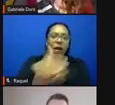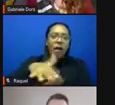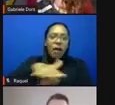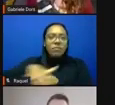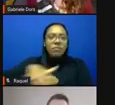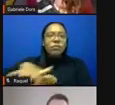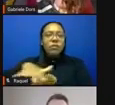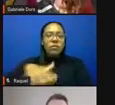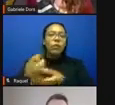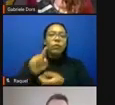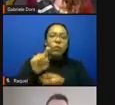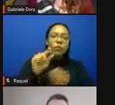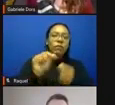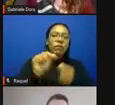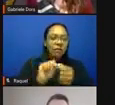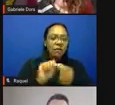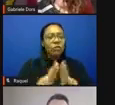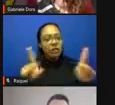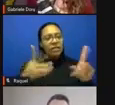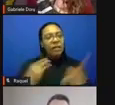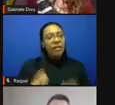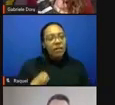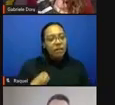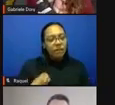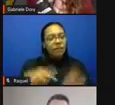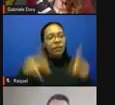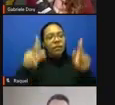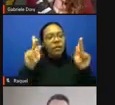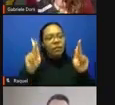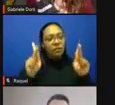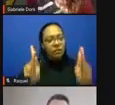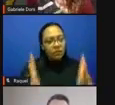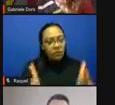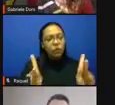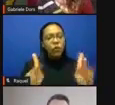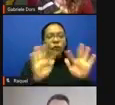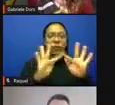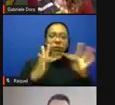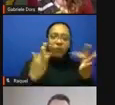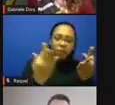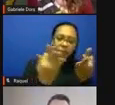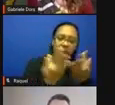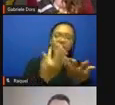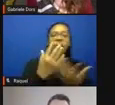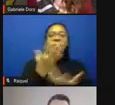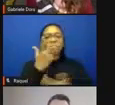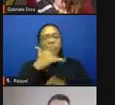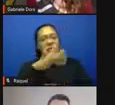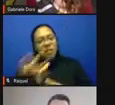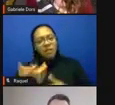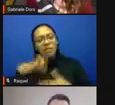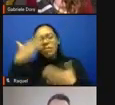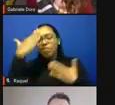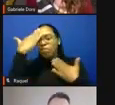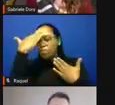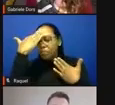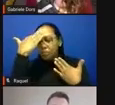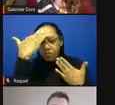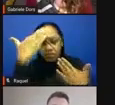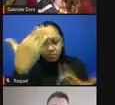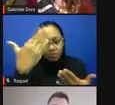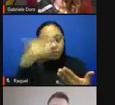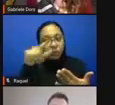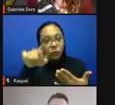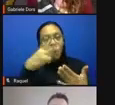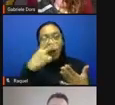muitas crianças, não só crianças, mas famílias inteiras. Então, muito obrigada mesmo, que você sirva de